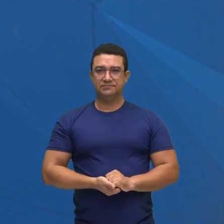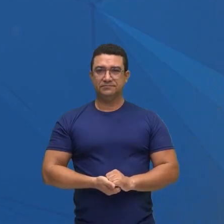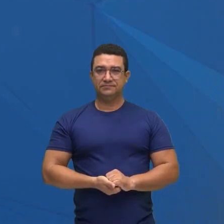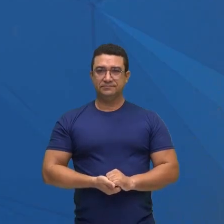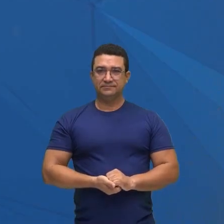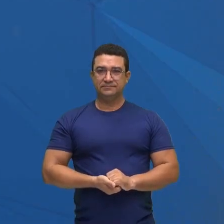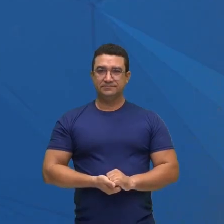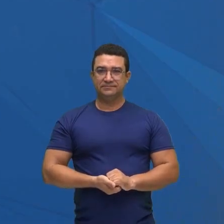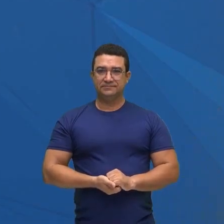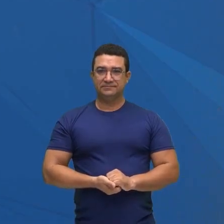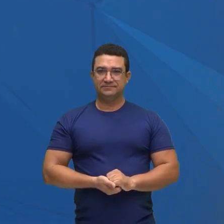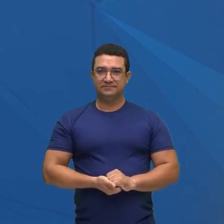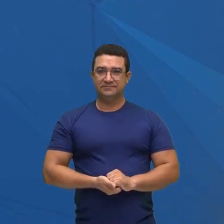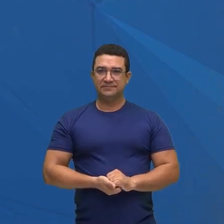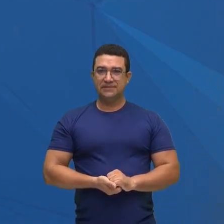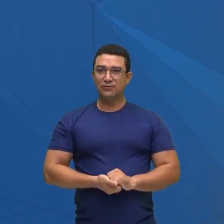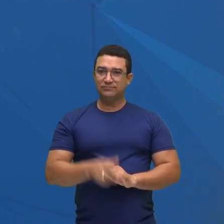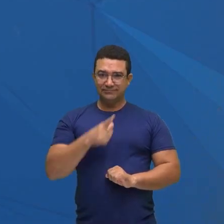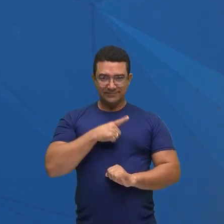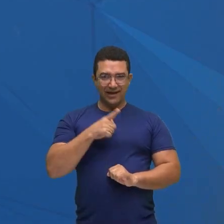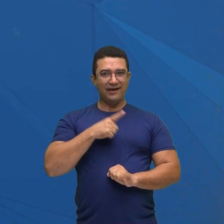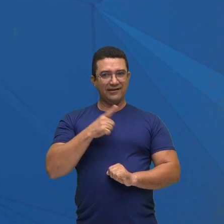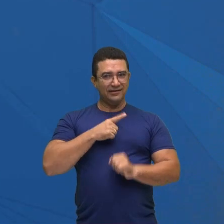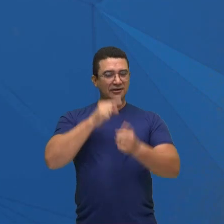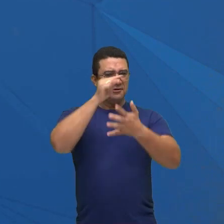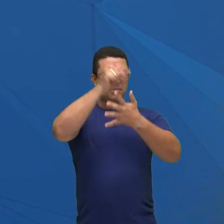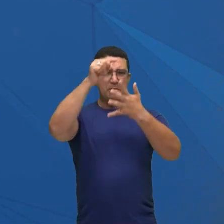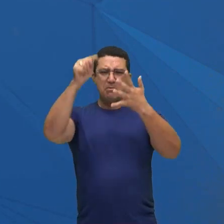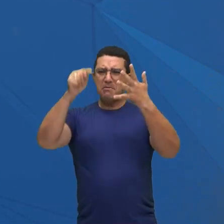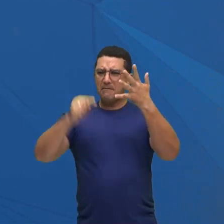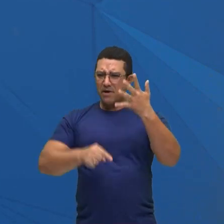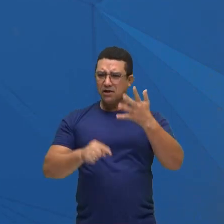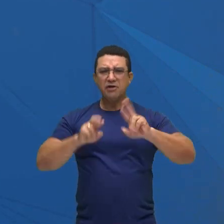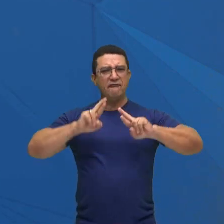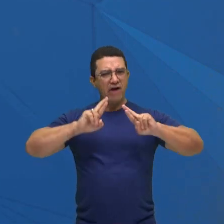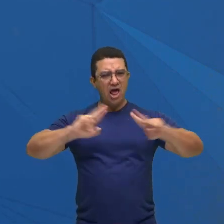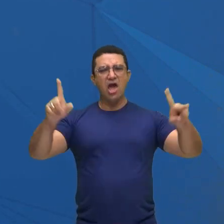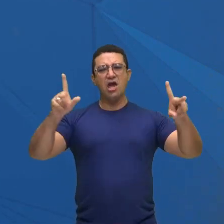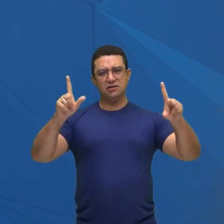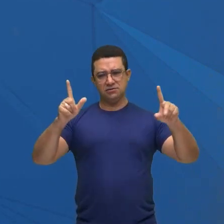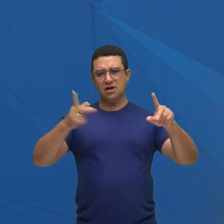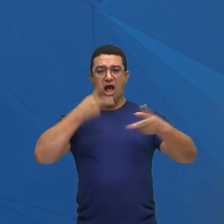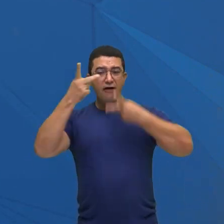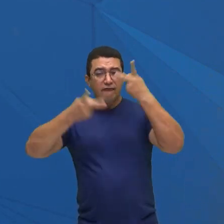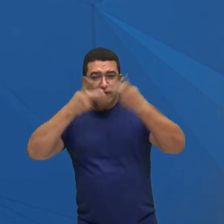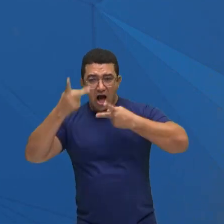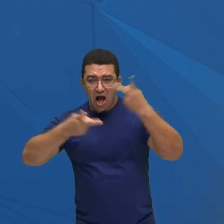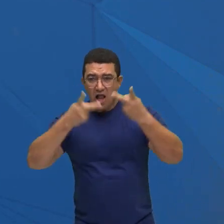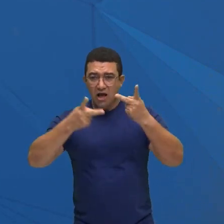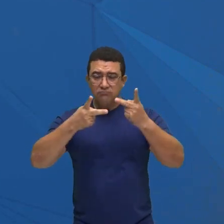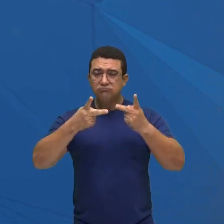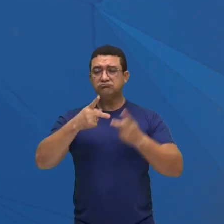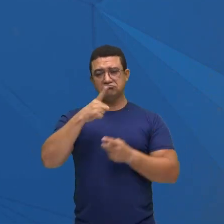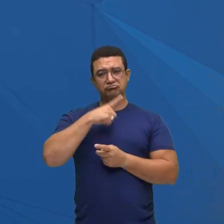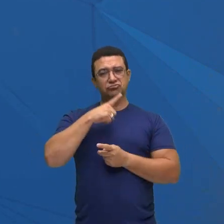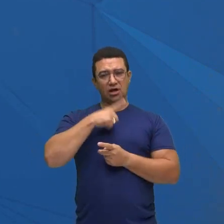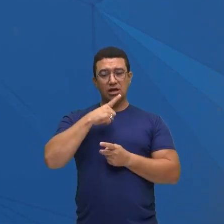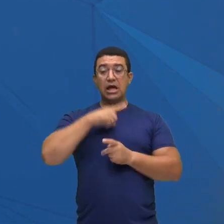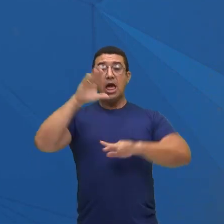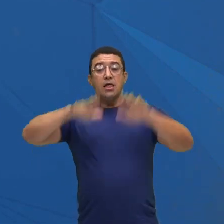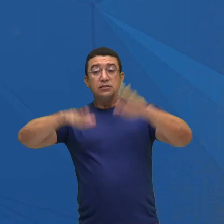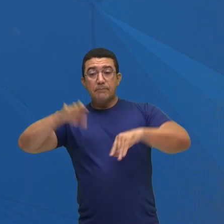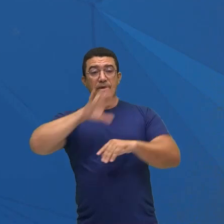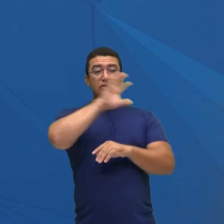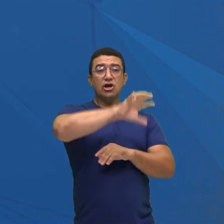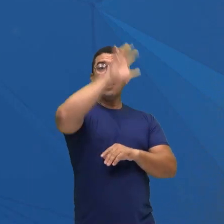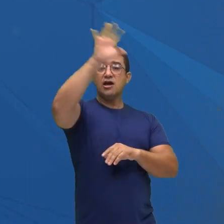Viu aí, gente? Existe essa diversidade de fala. E lembra que naquele tópico que a gente tratou da regionalização, e